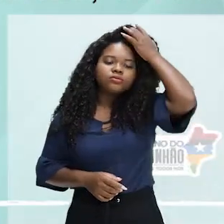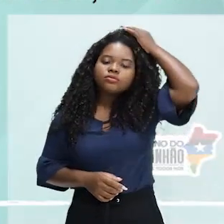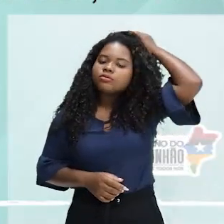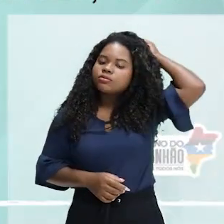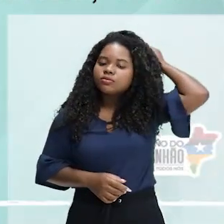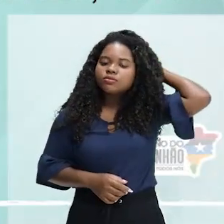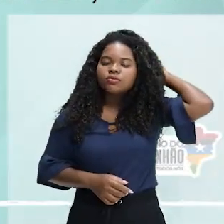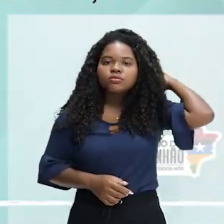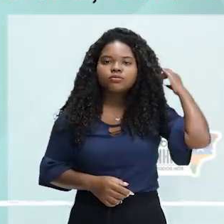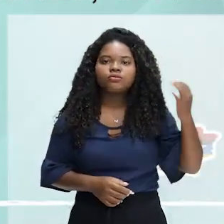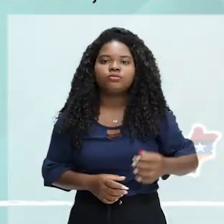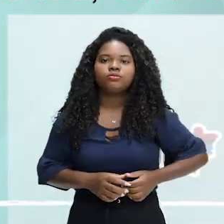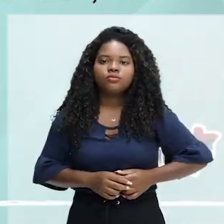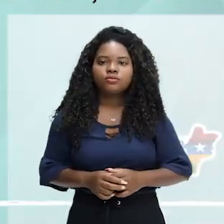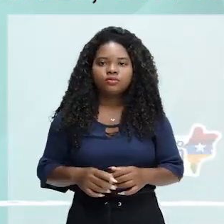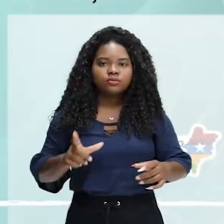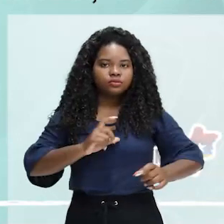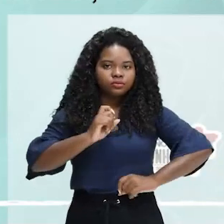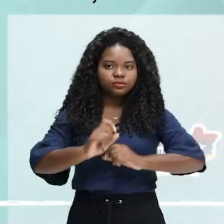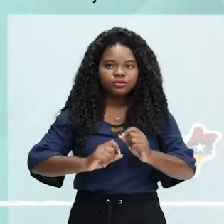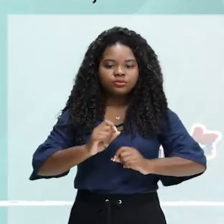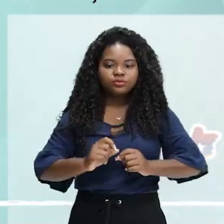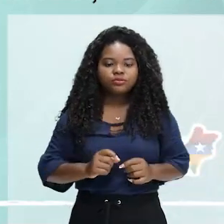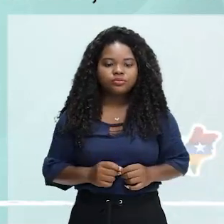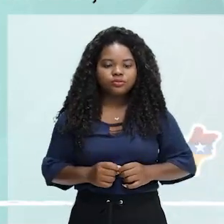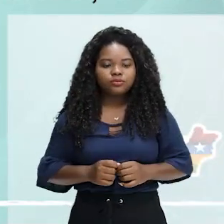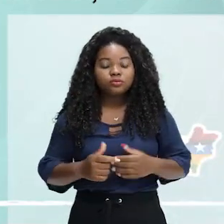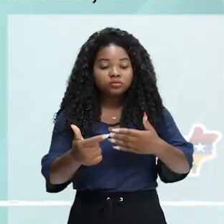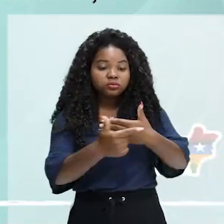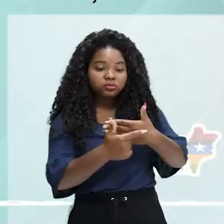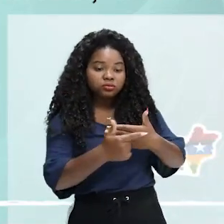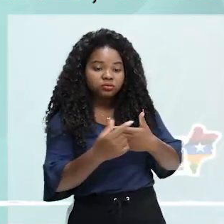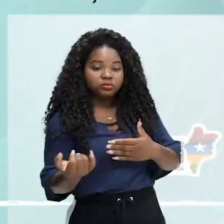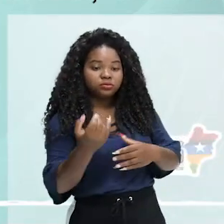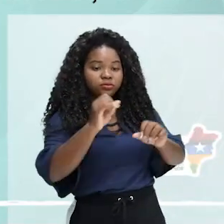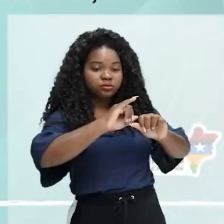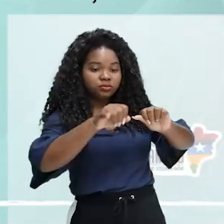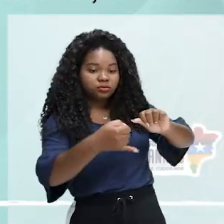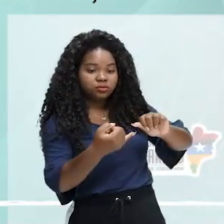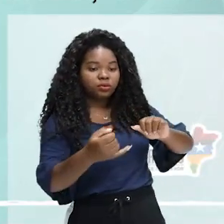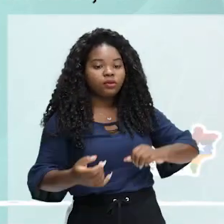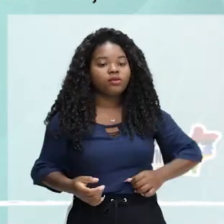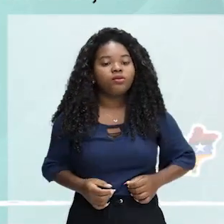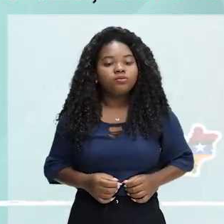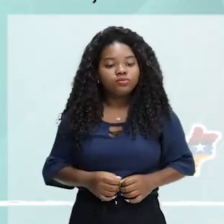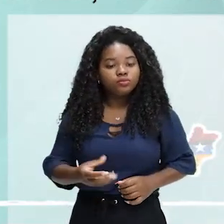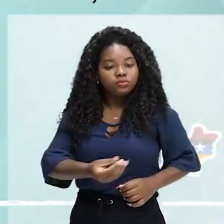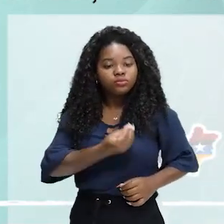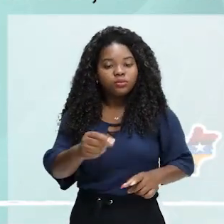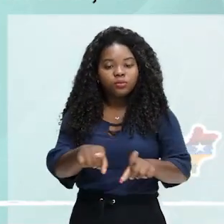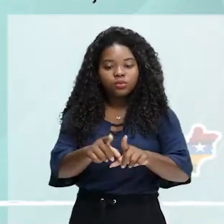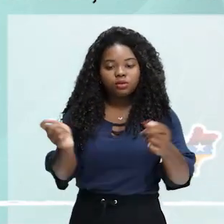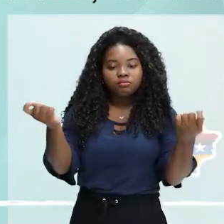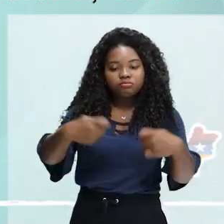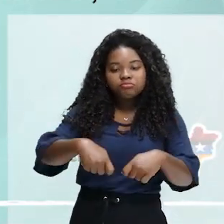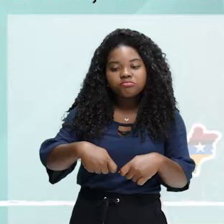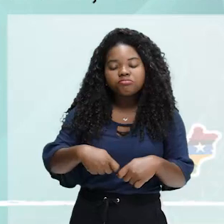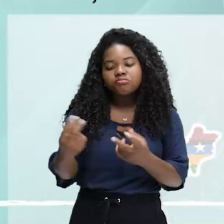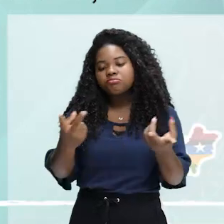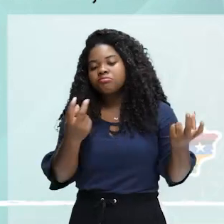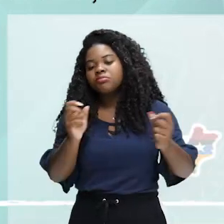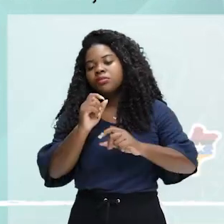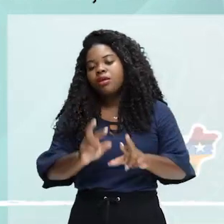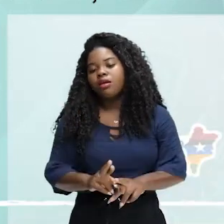Os adjetivos exercem uma função importante em nossa vida, pois nos permitem a identificação